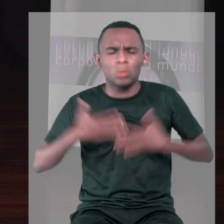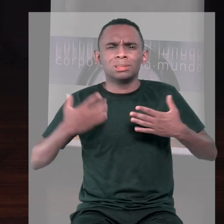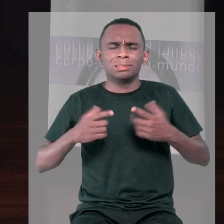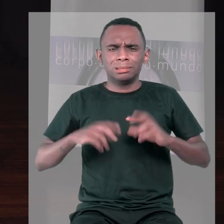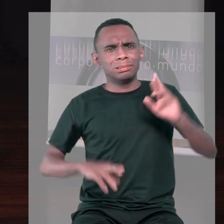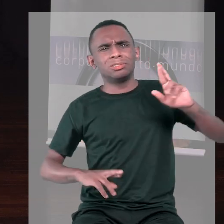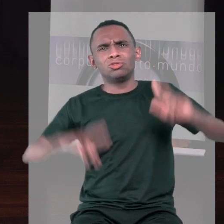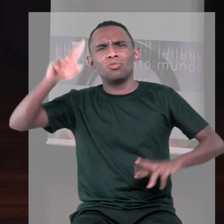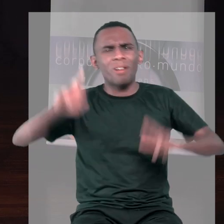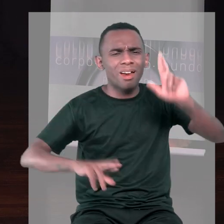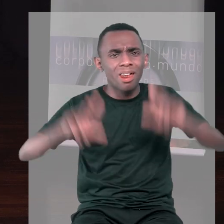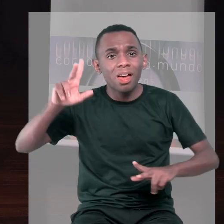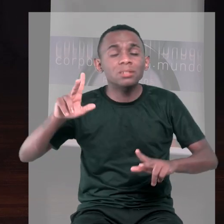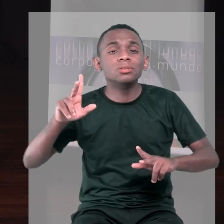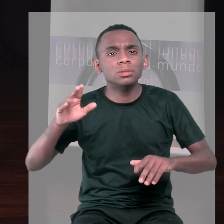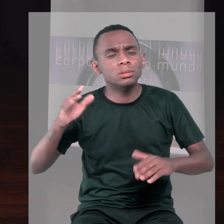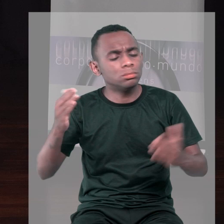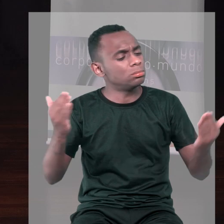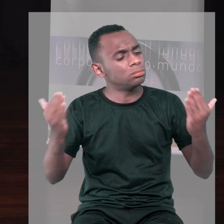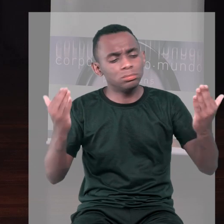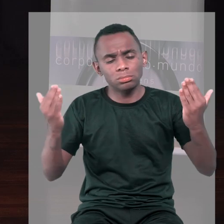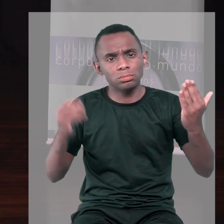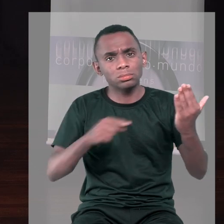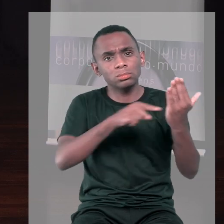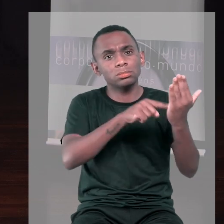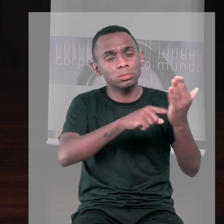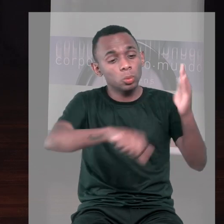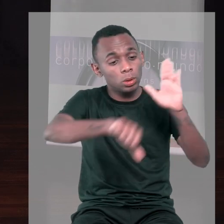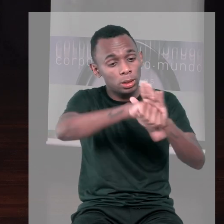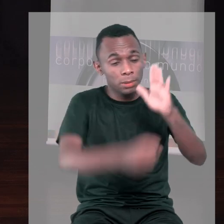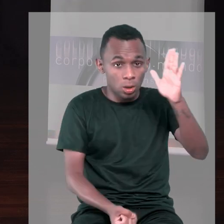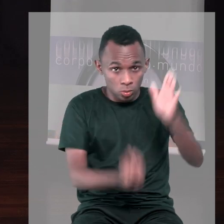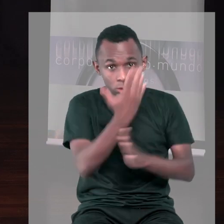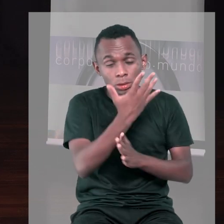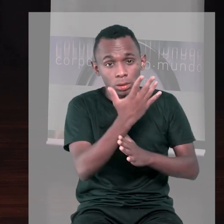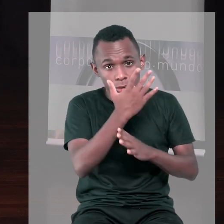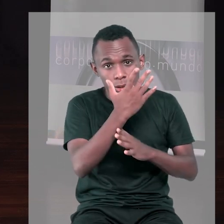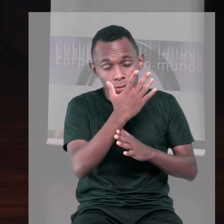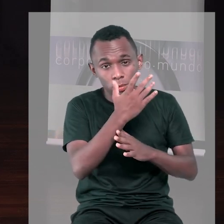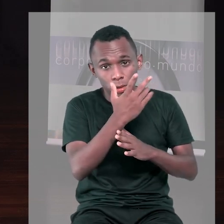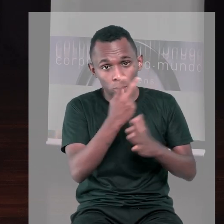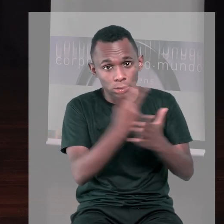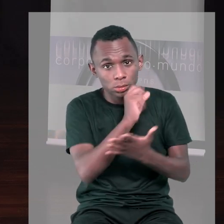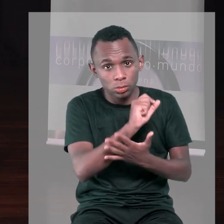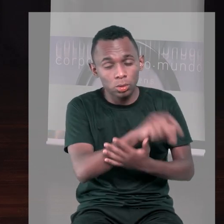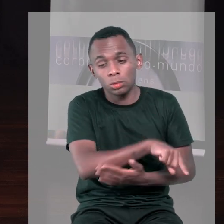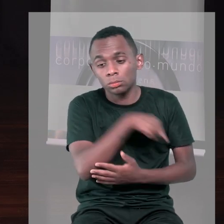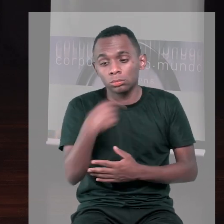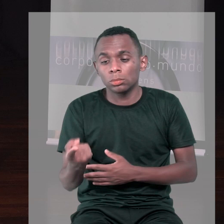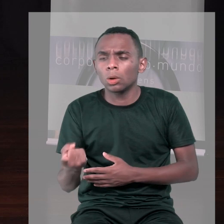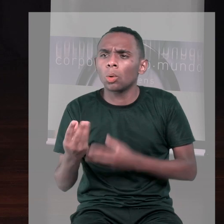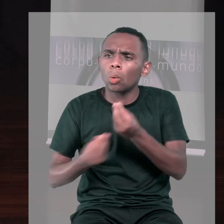Quando Arendt diz, na parte inicial do seu livro, sobretudo nos capítulos 1º e